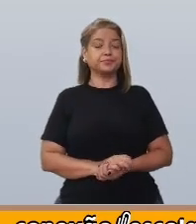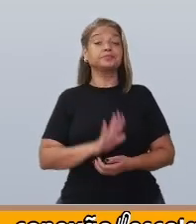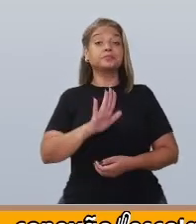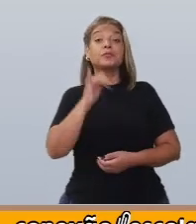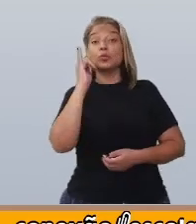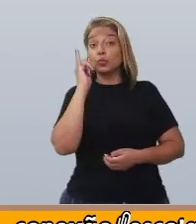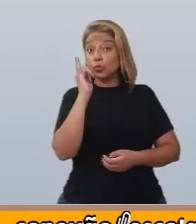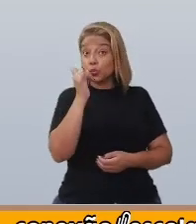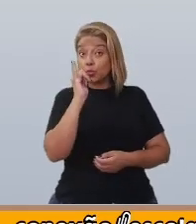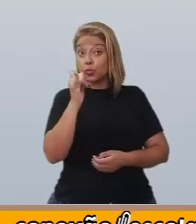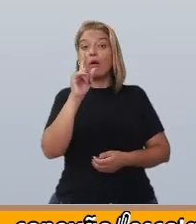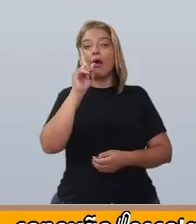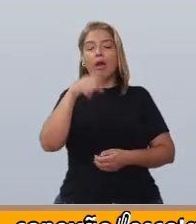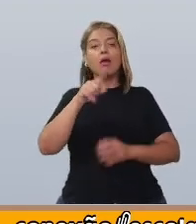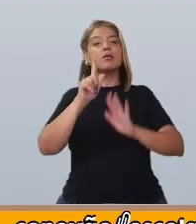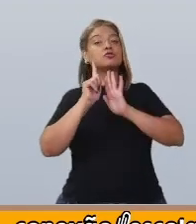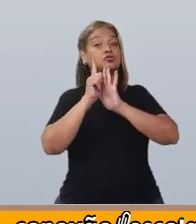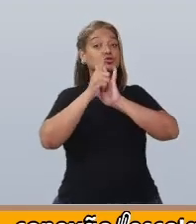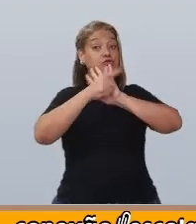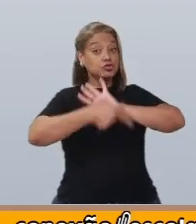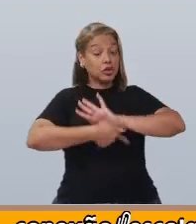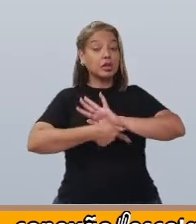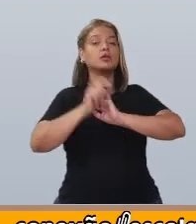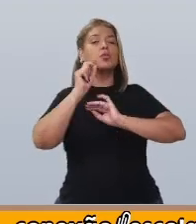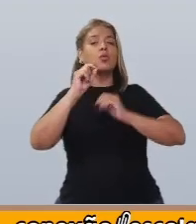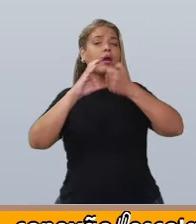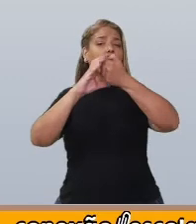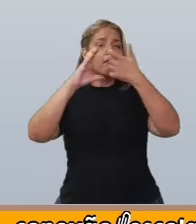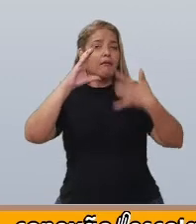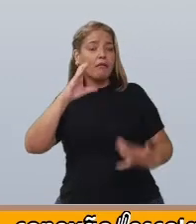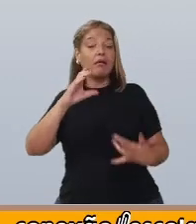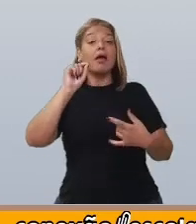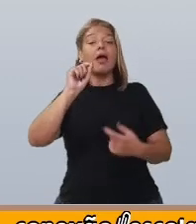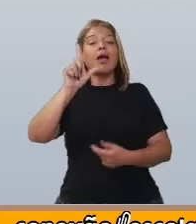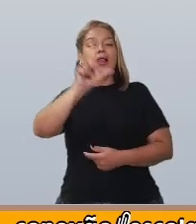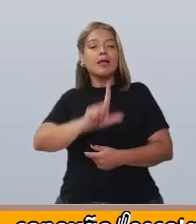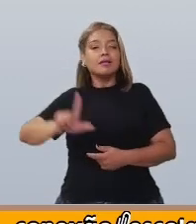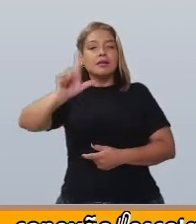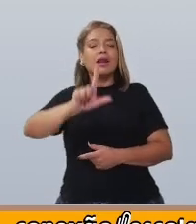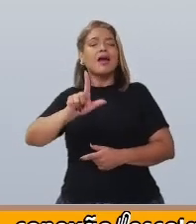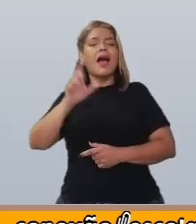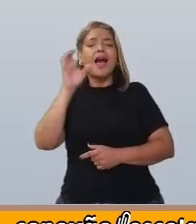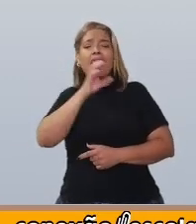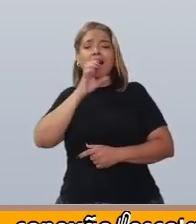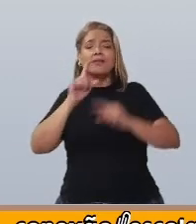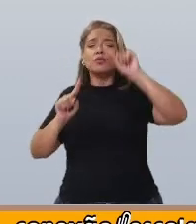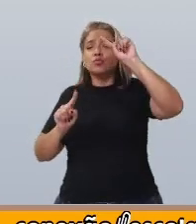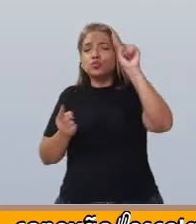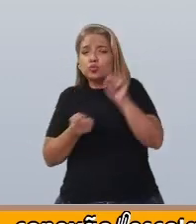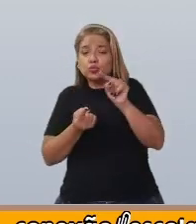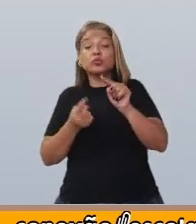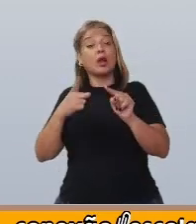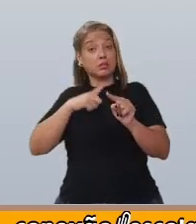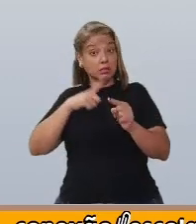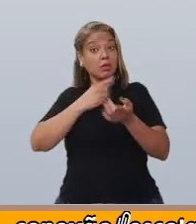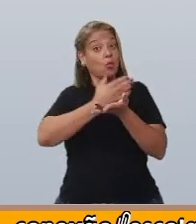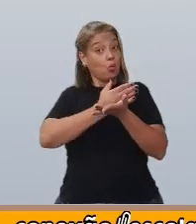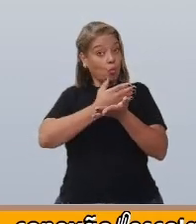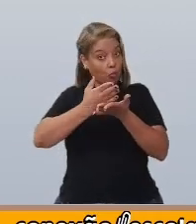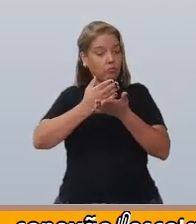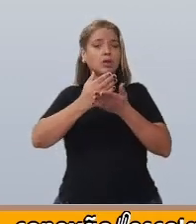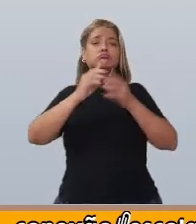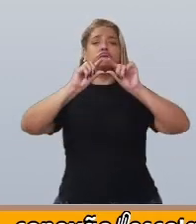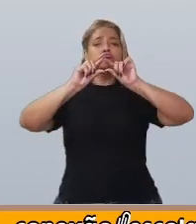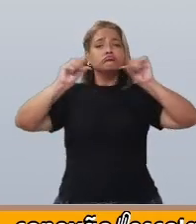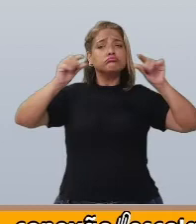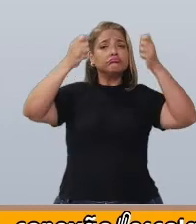O conto é um gênero caracterizado por ser uma narrativa literária curta, tendo começo, meio